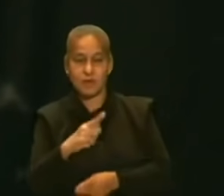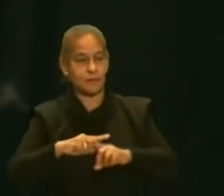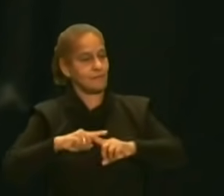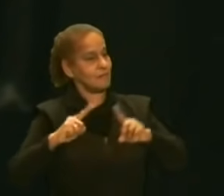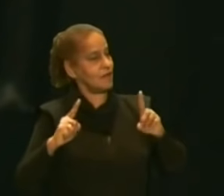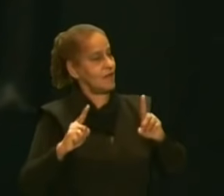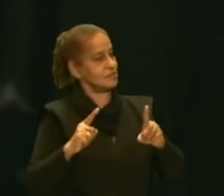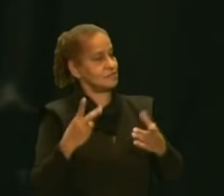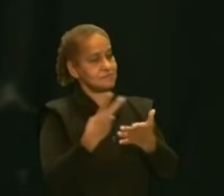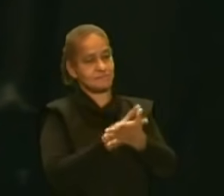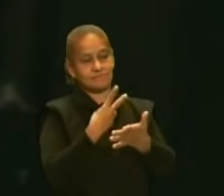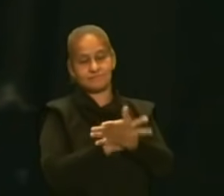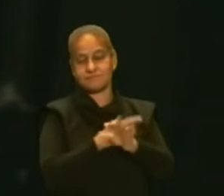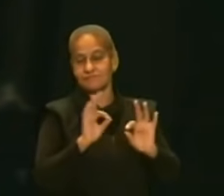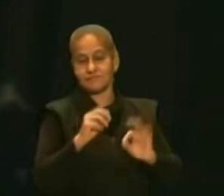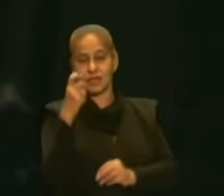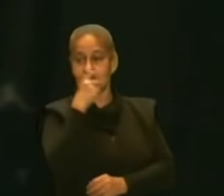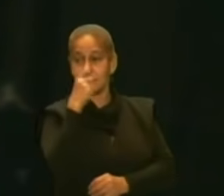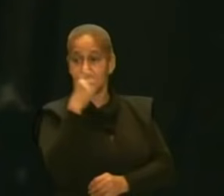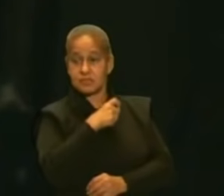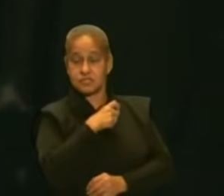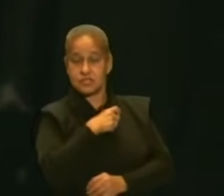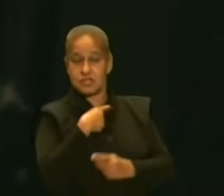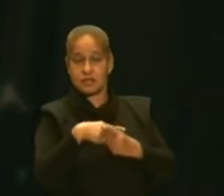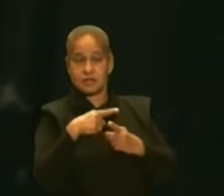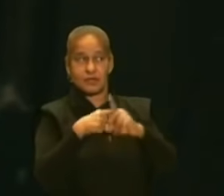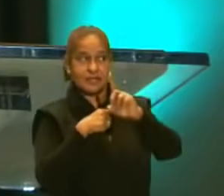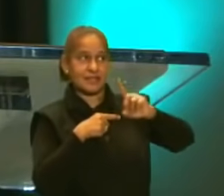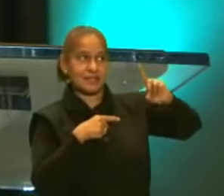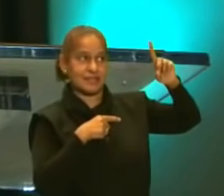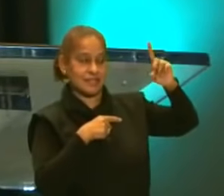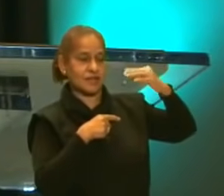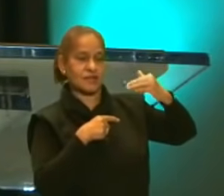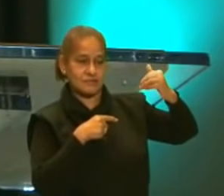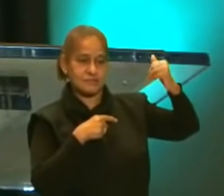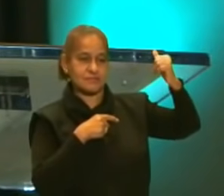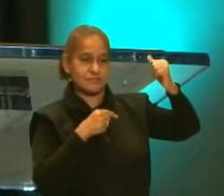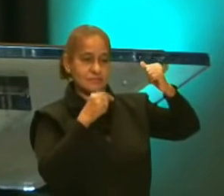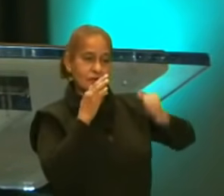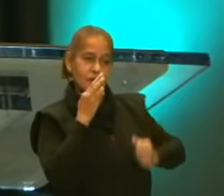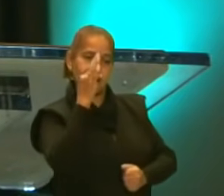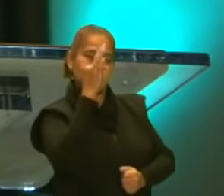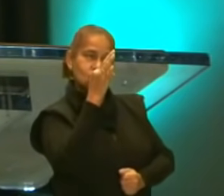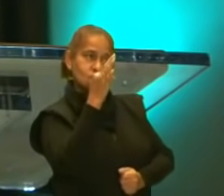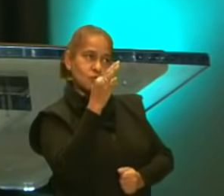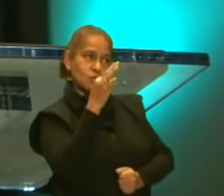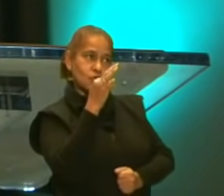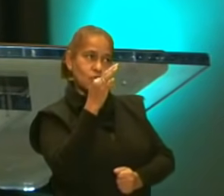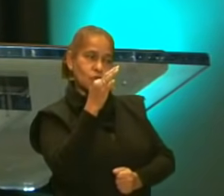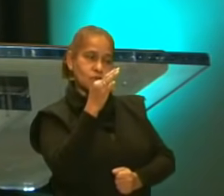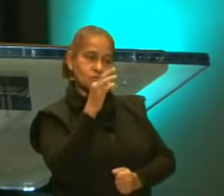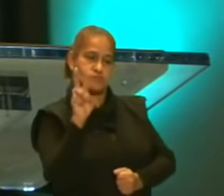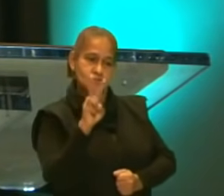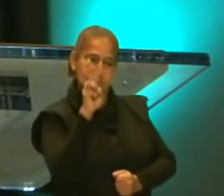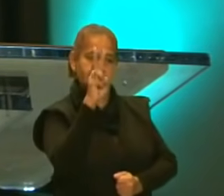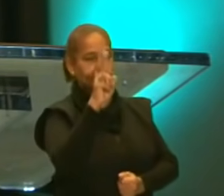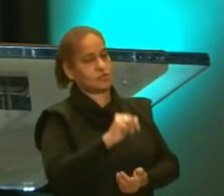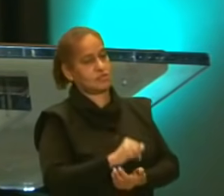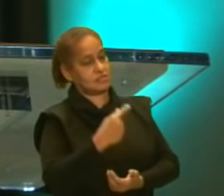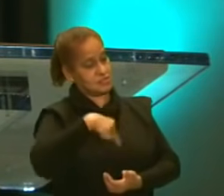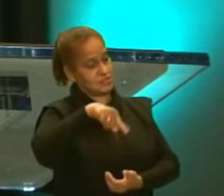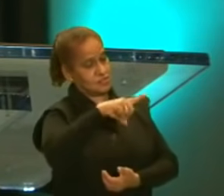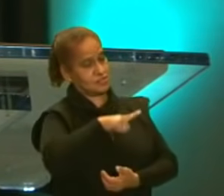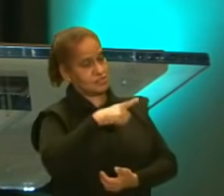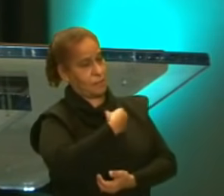Deus. E os valores da palavra de Deus são os valores que nos dão condição